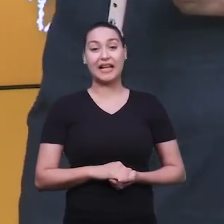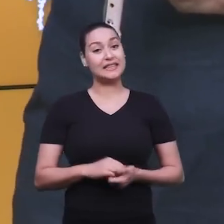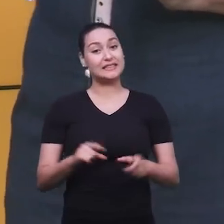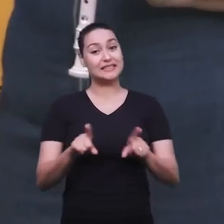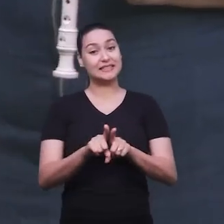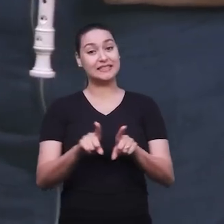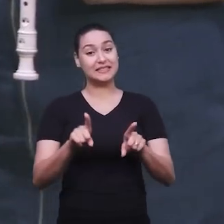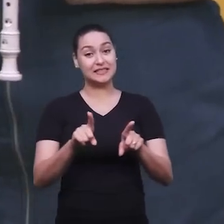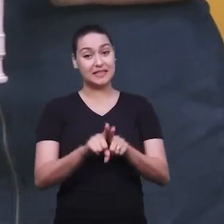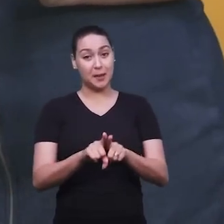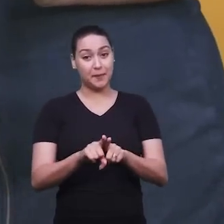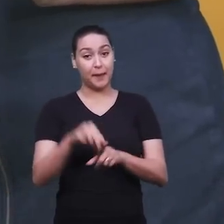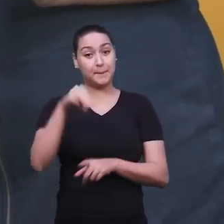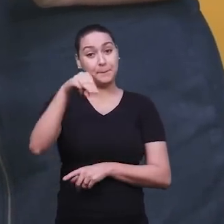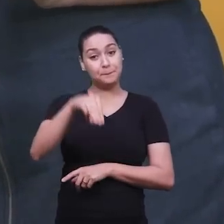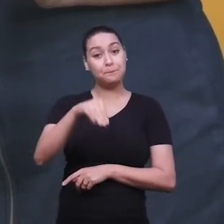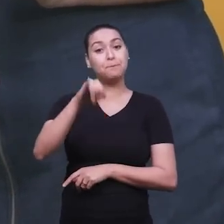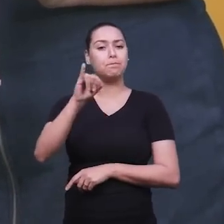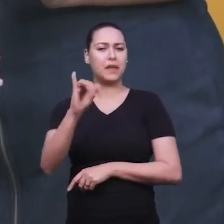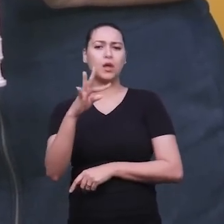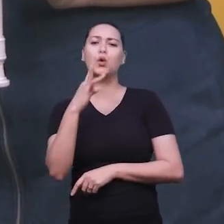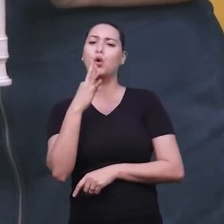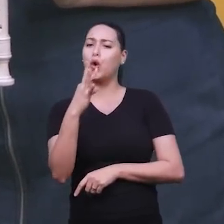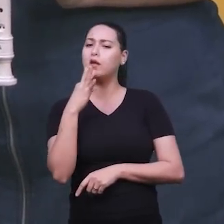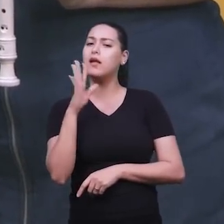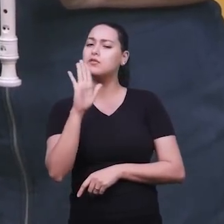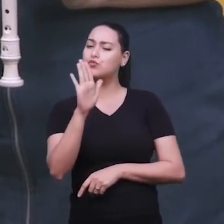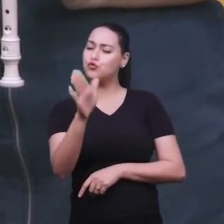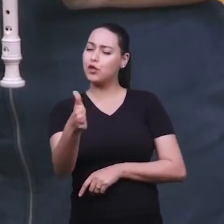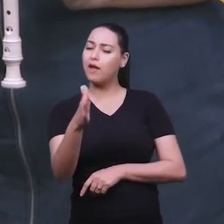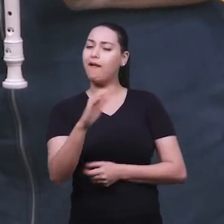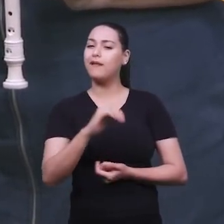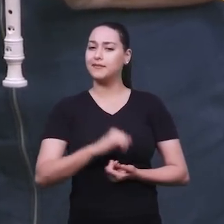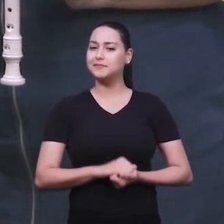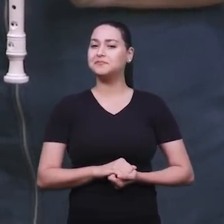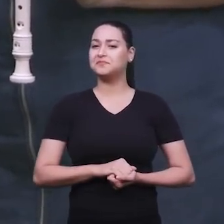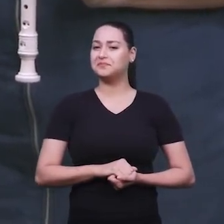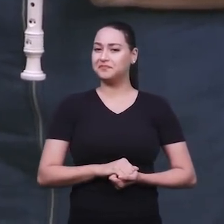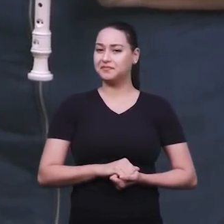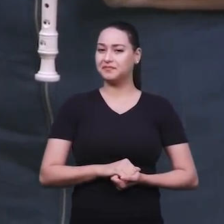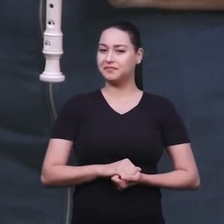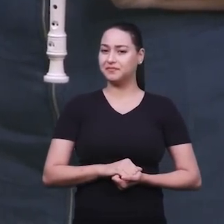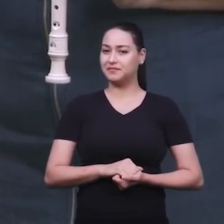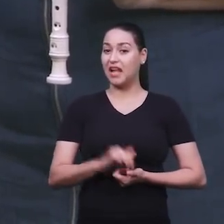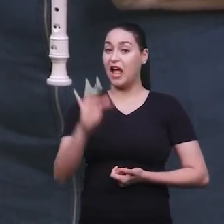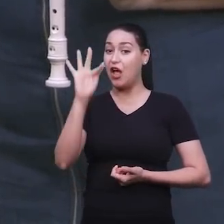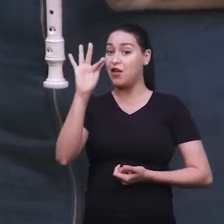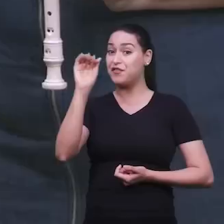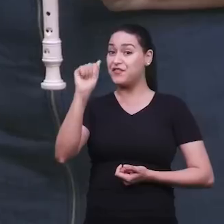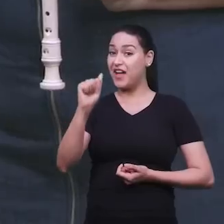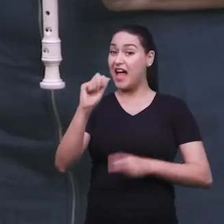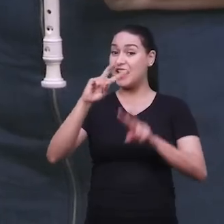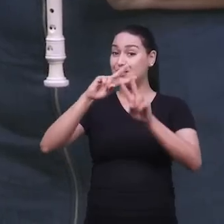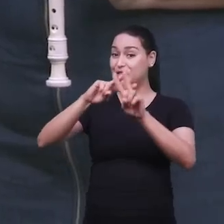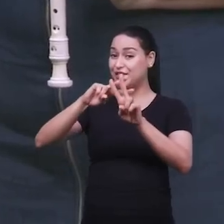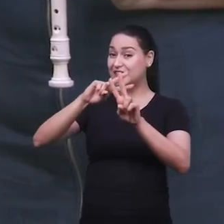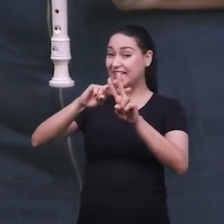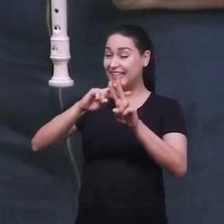E nós temos a nota Mi, que nós já conhecemos, nota